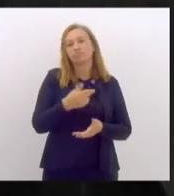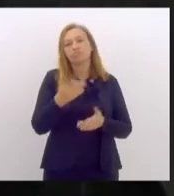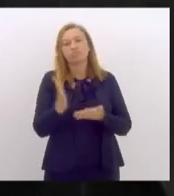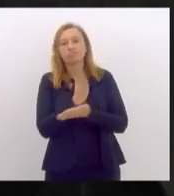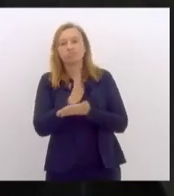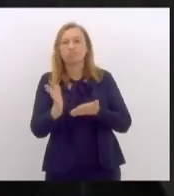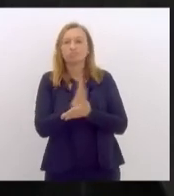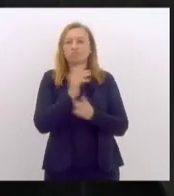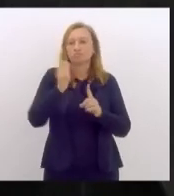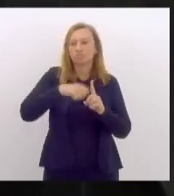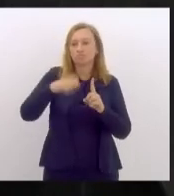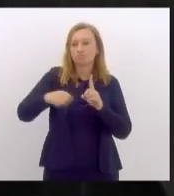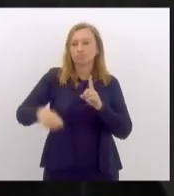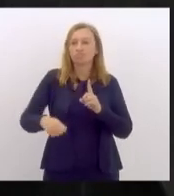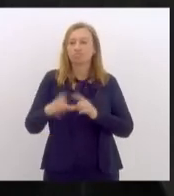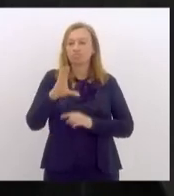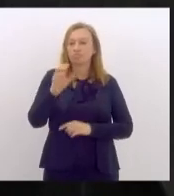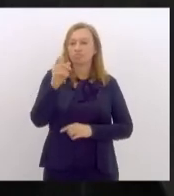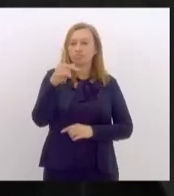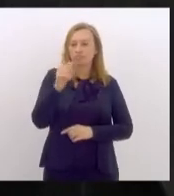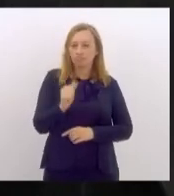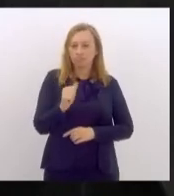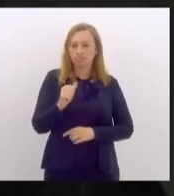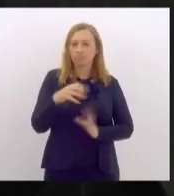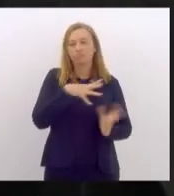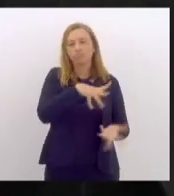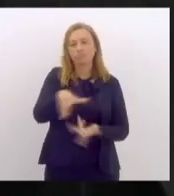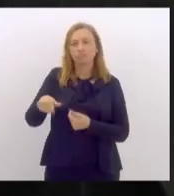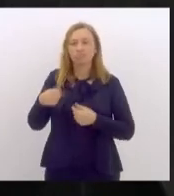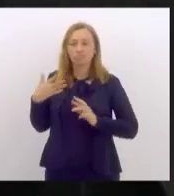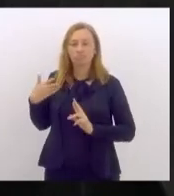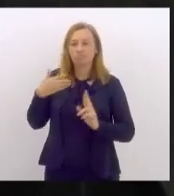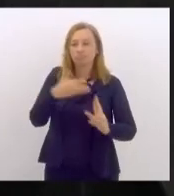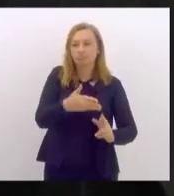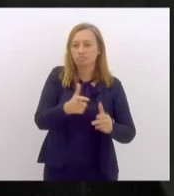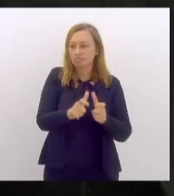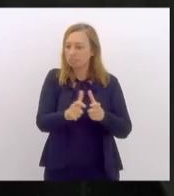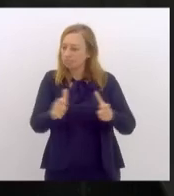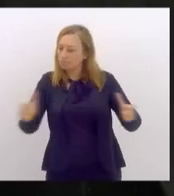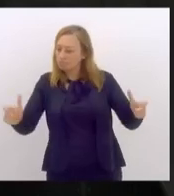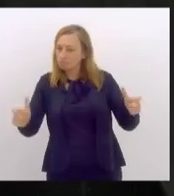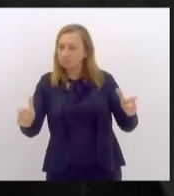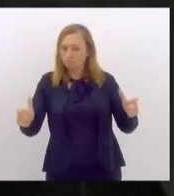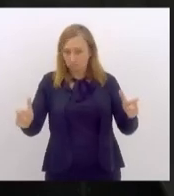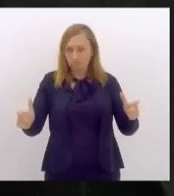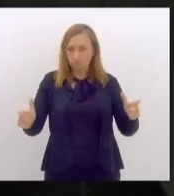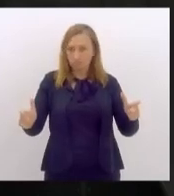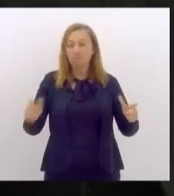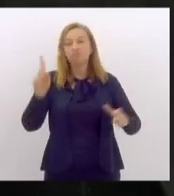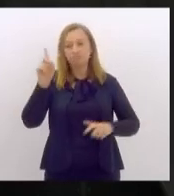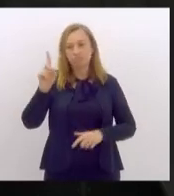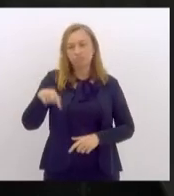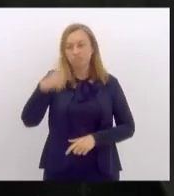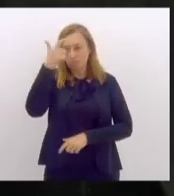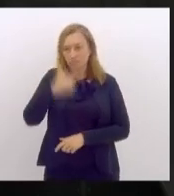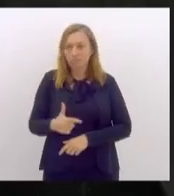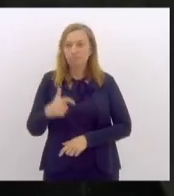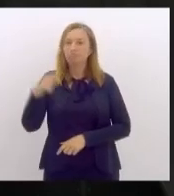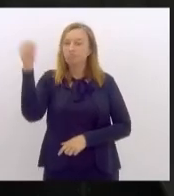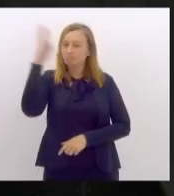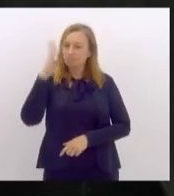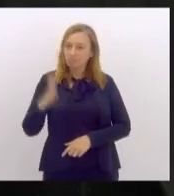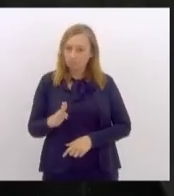que é a copa do mundo que é uma referência maior do que é o que ser o que é ser brasileiro ser